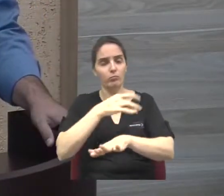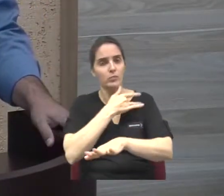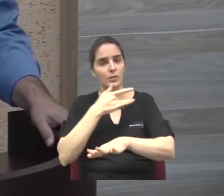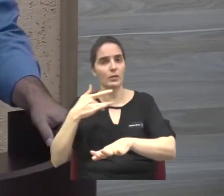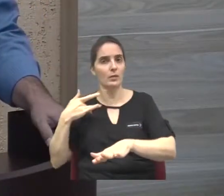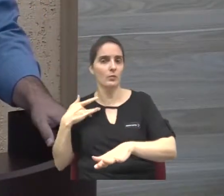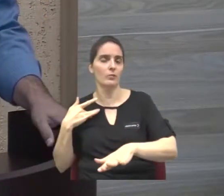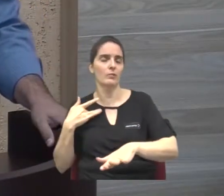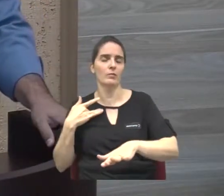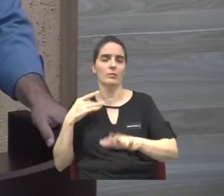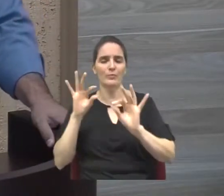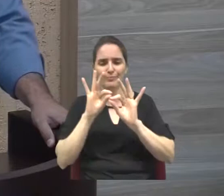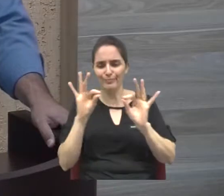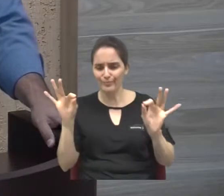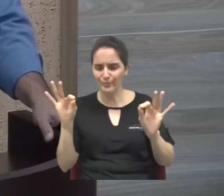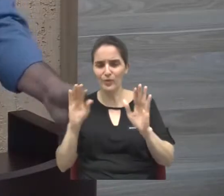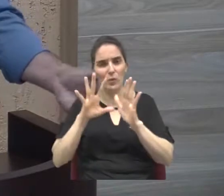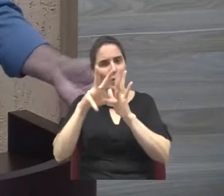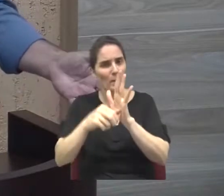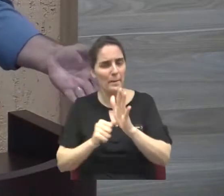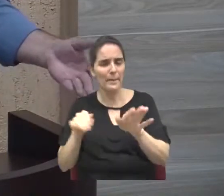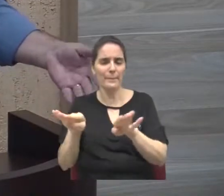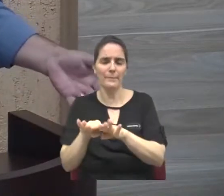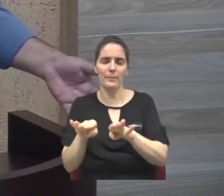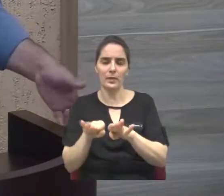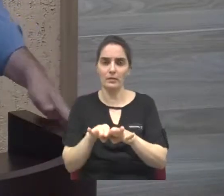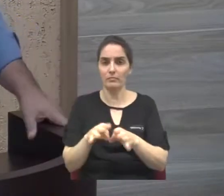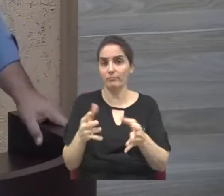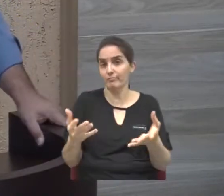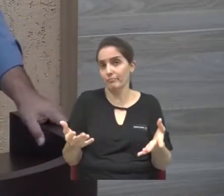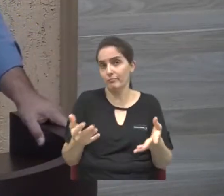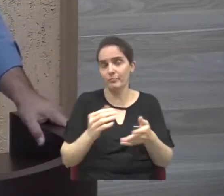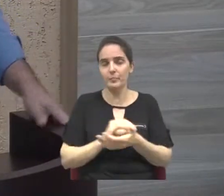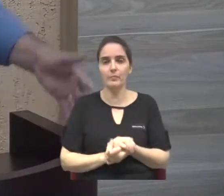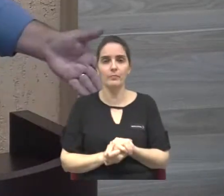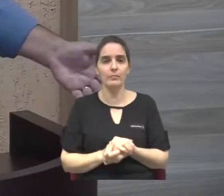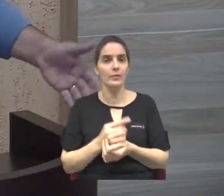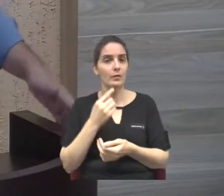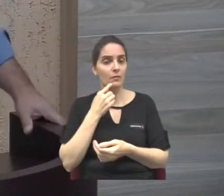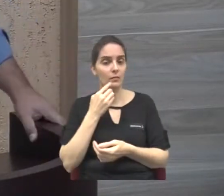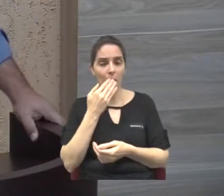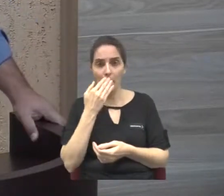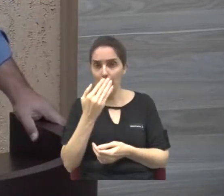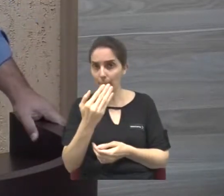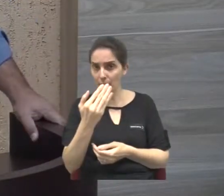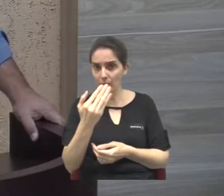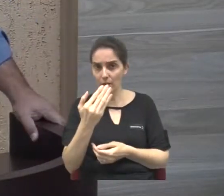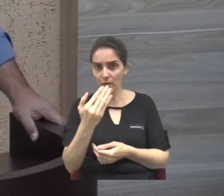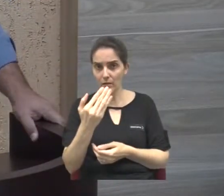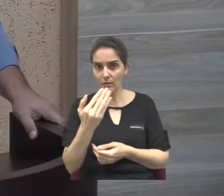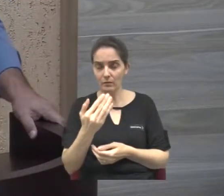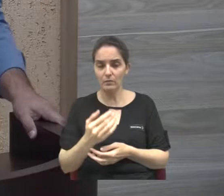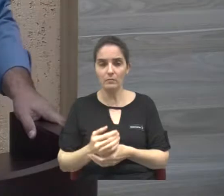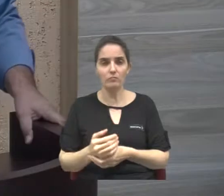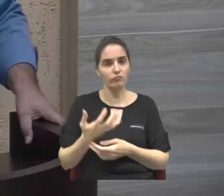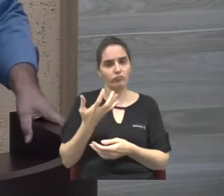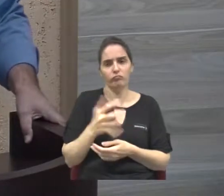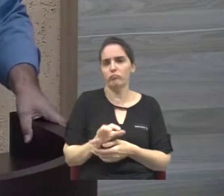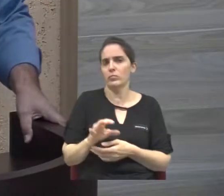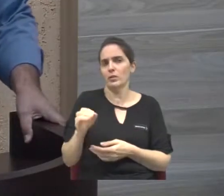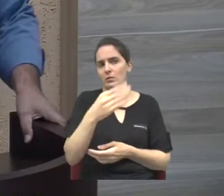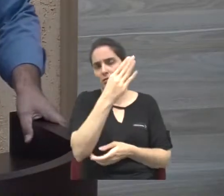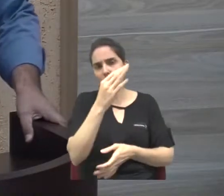roubada. Então, é assim, o que eu peço, pura e simplesmente, não quero chegar a ponto de ir para a Justiça, como fez